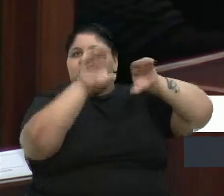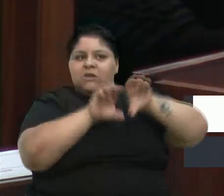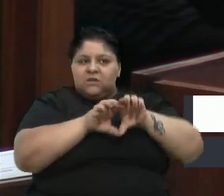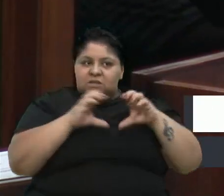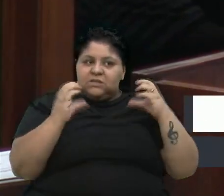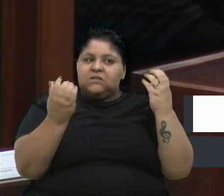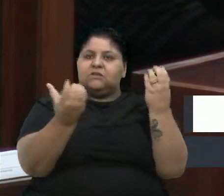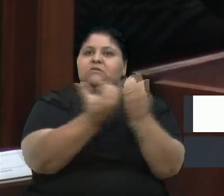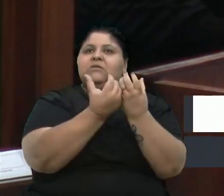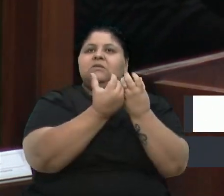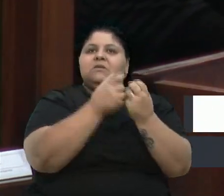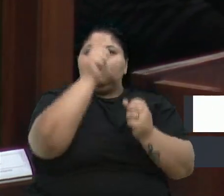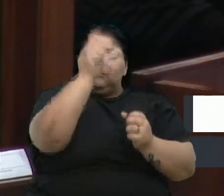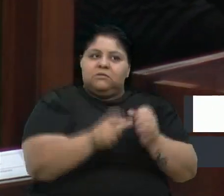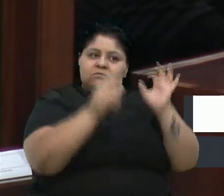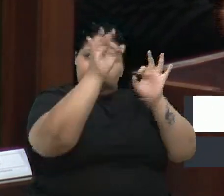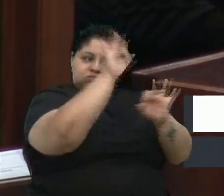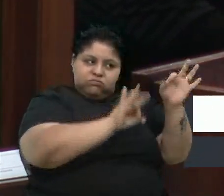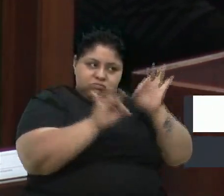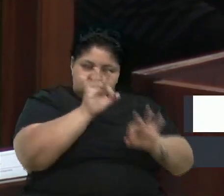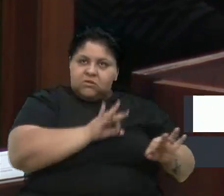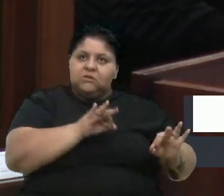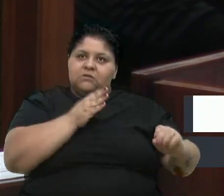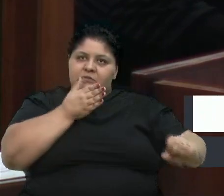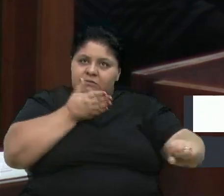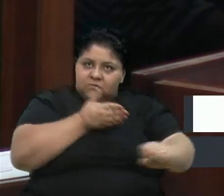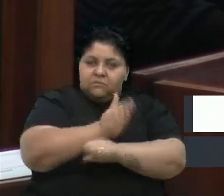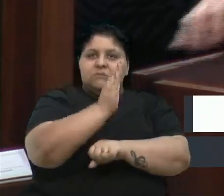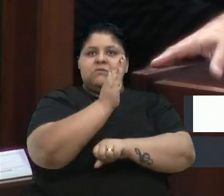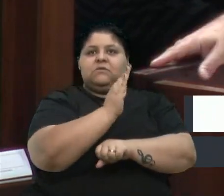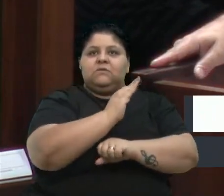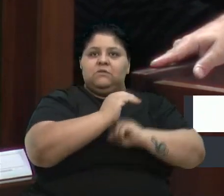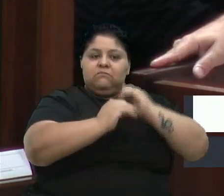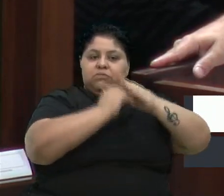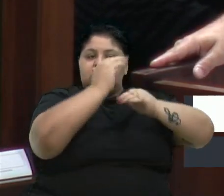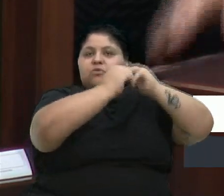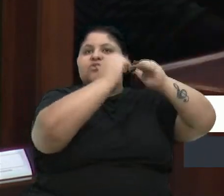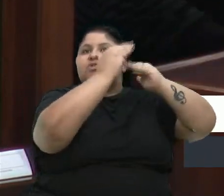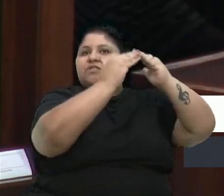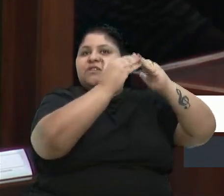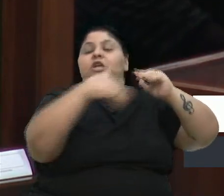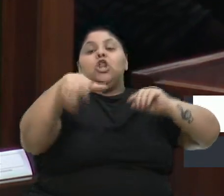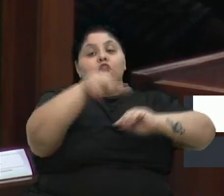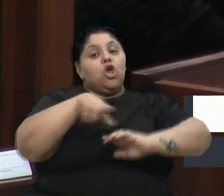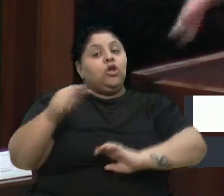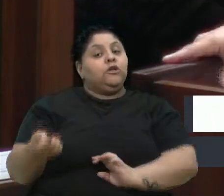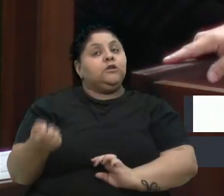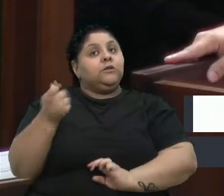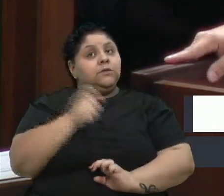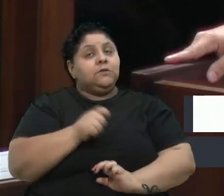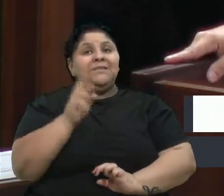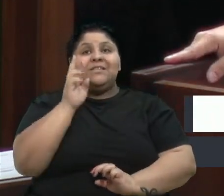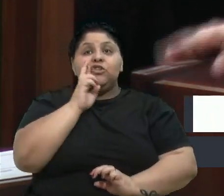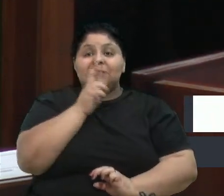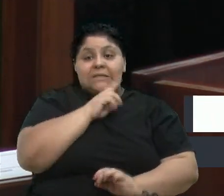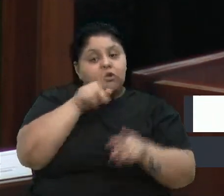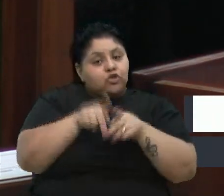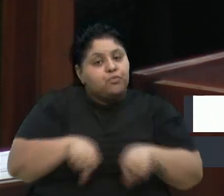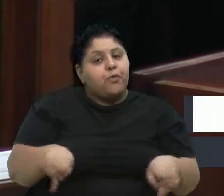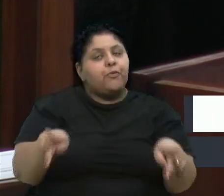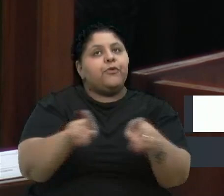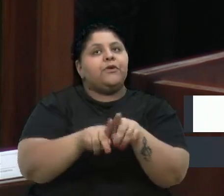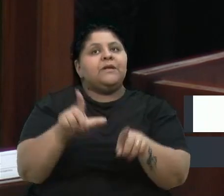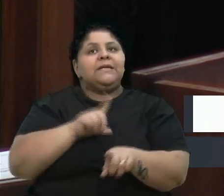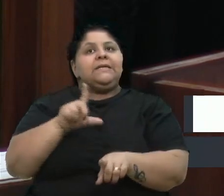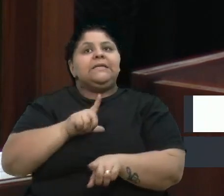se organizam e participam e constroem, nós precisamos de um restaurante popular. E aí nós